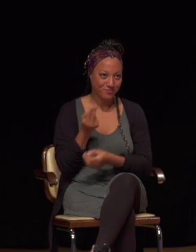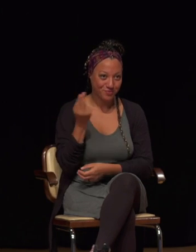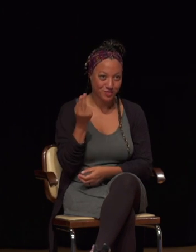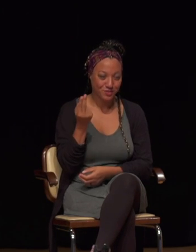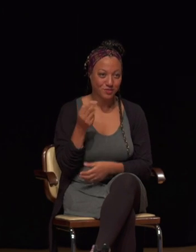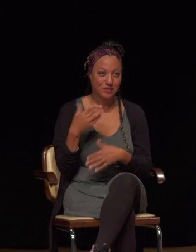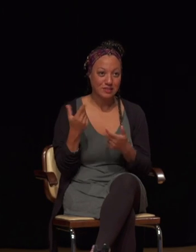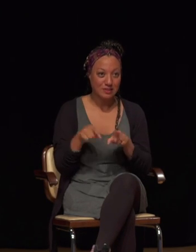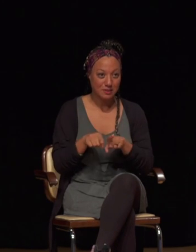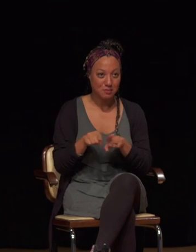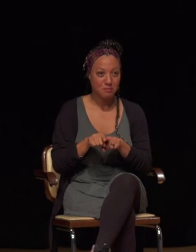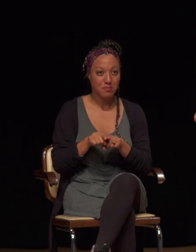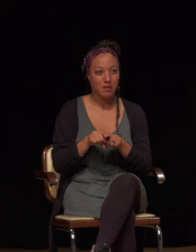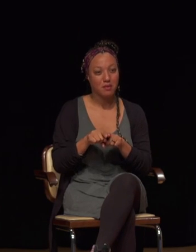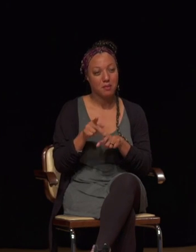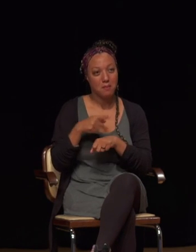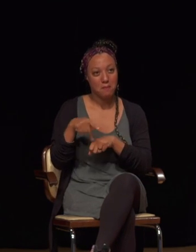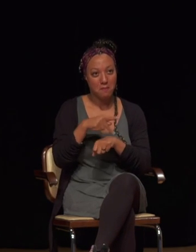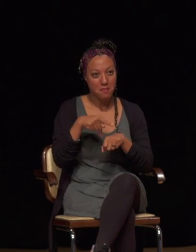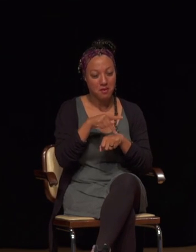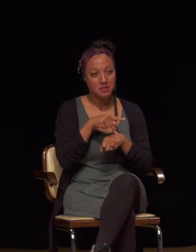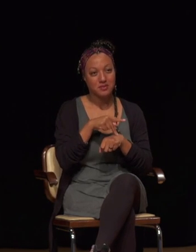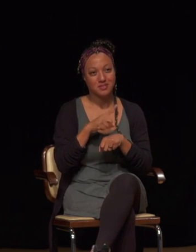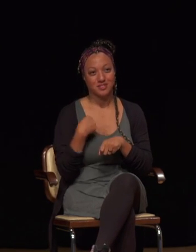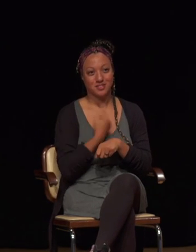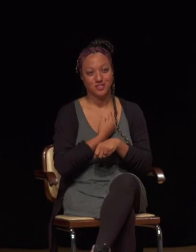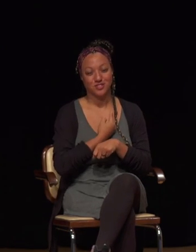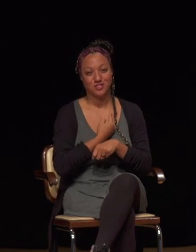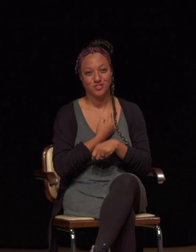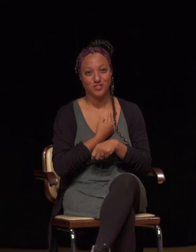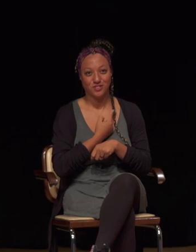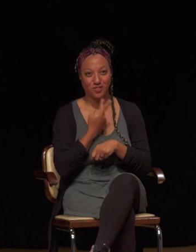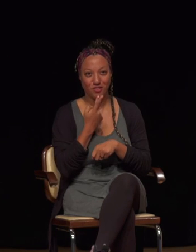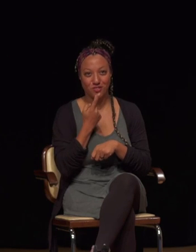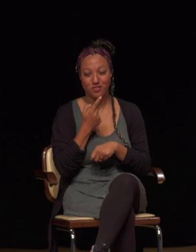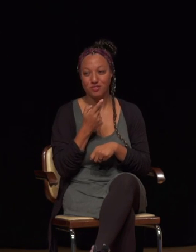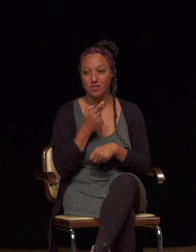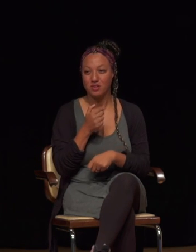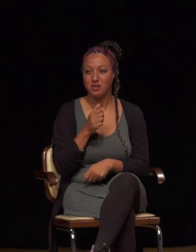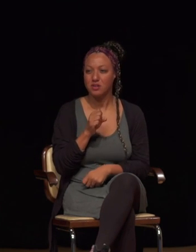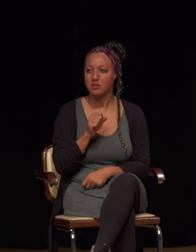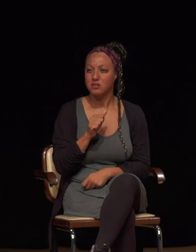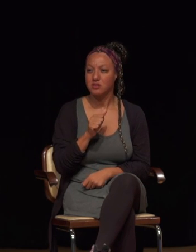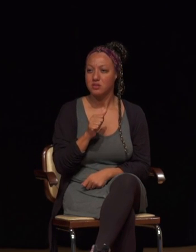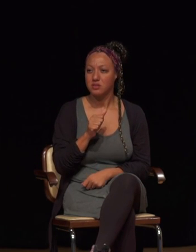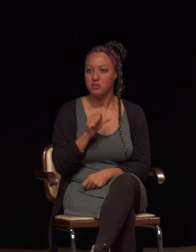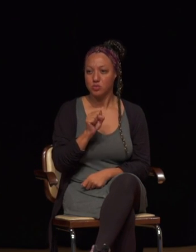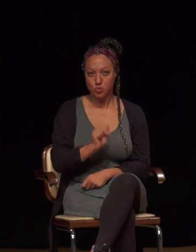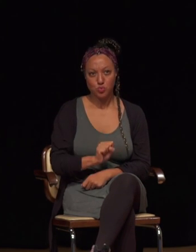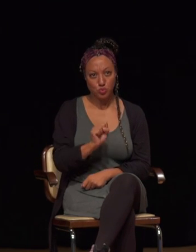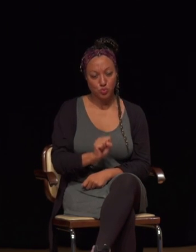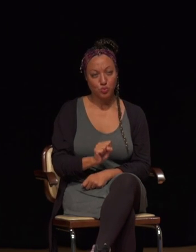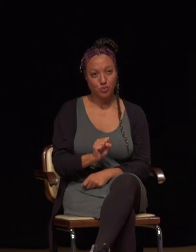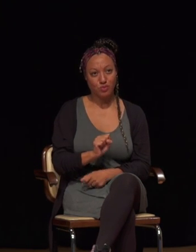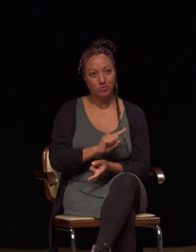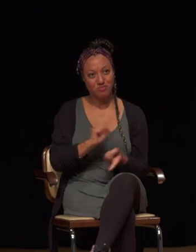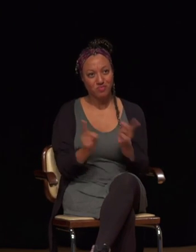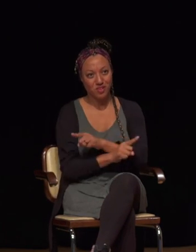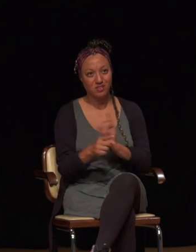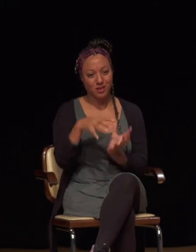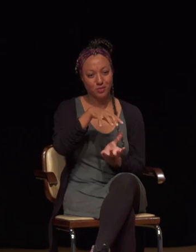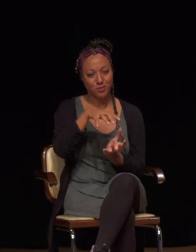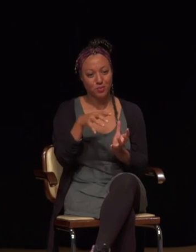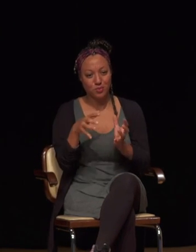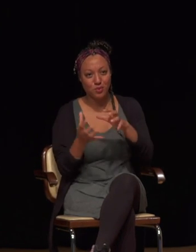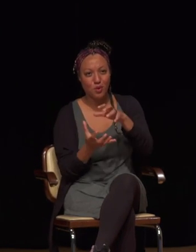a as os países que nós chamamos agora sal salto invertendo a cartografia